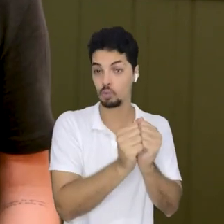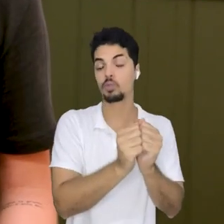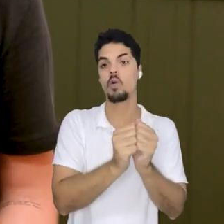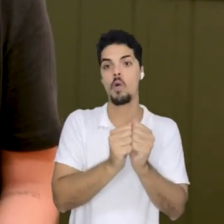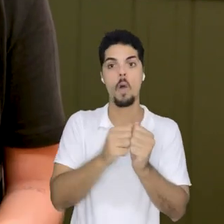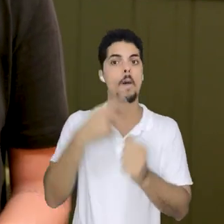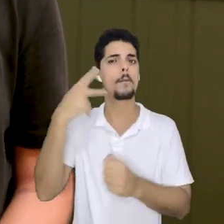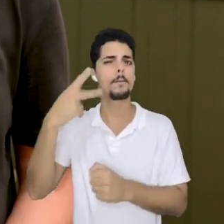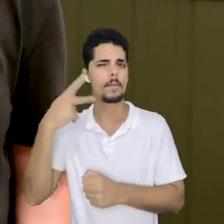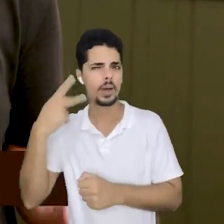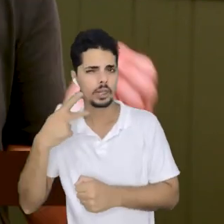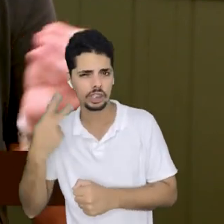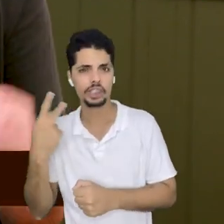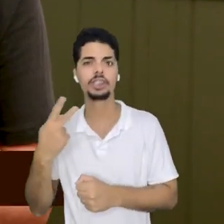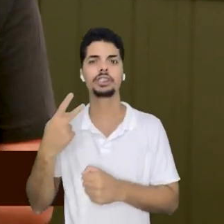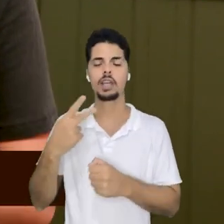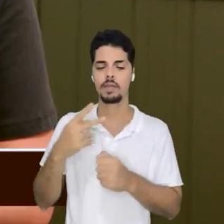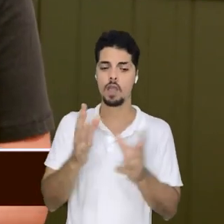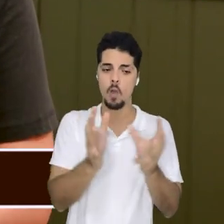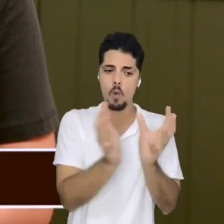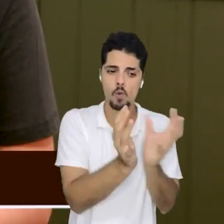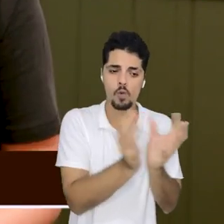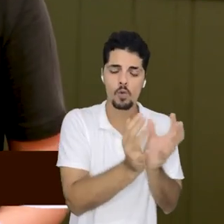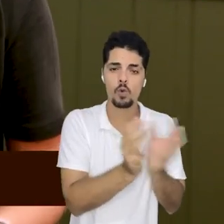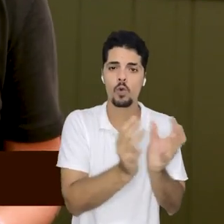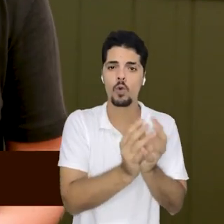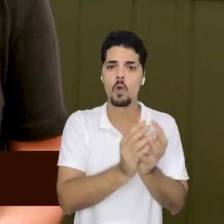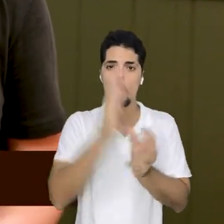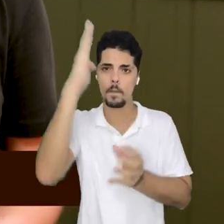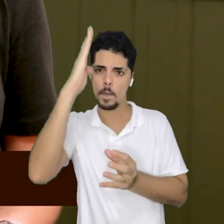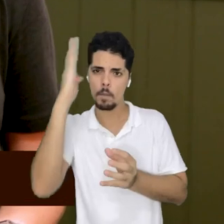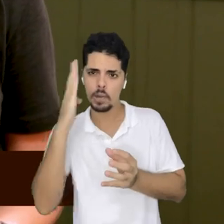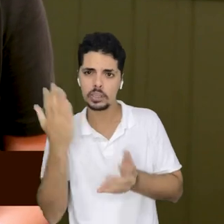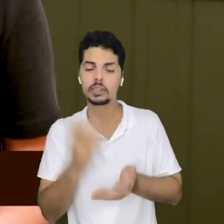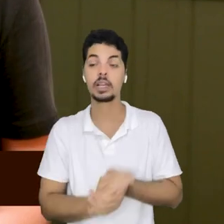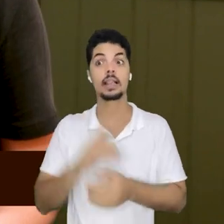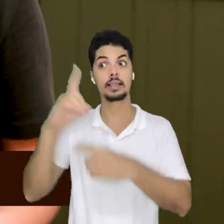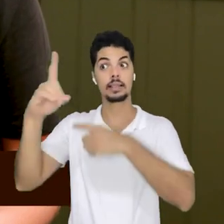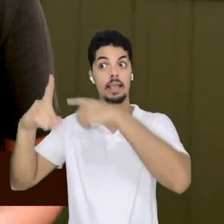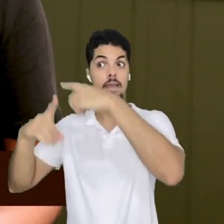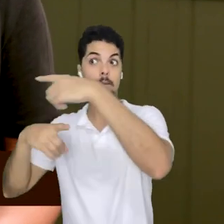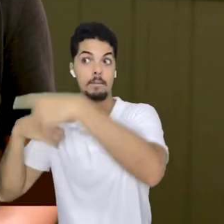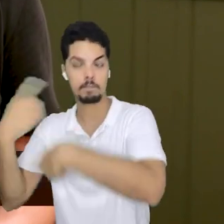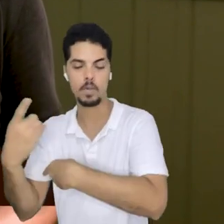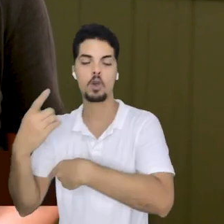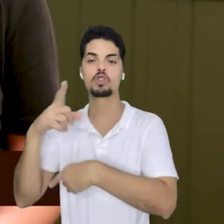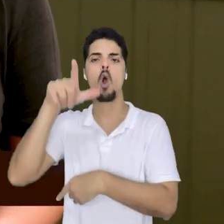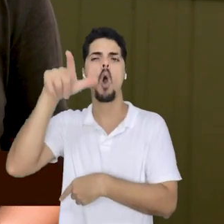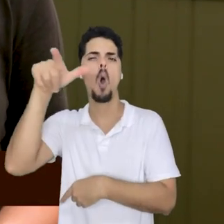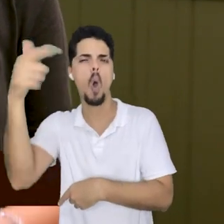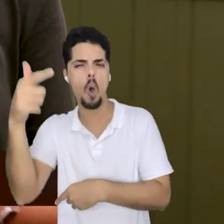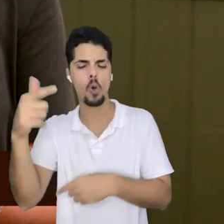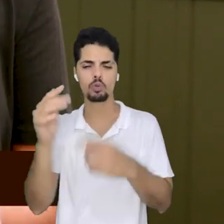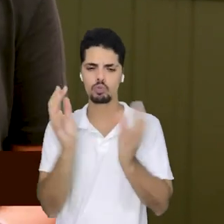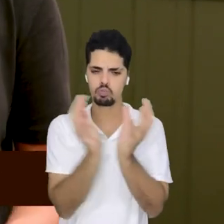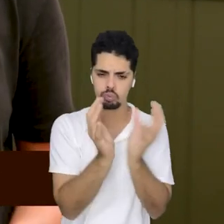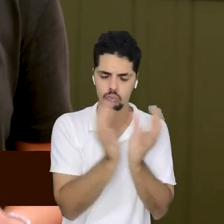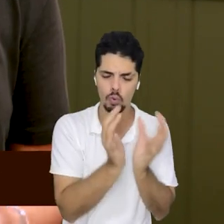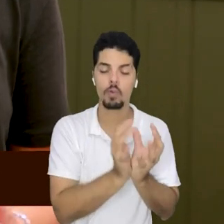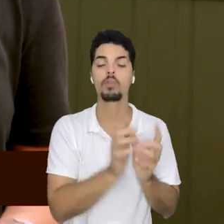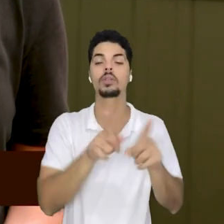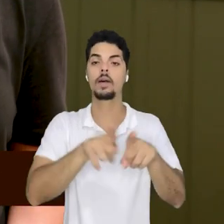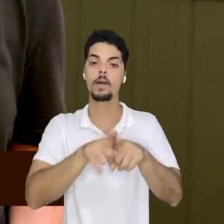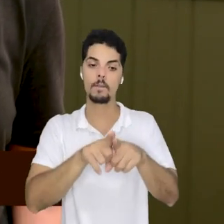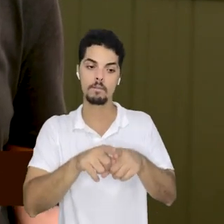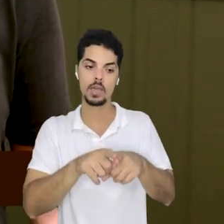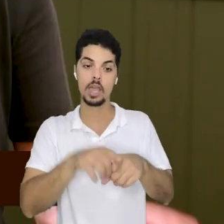seus interesses, vão criar o Partido Português. Existia uma pressão desse Partido Português em pedir, né,